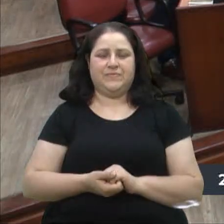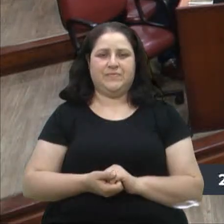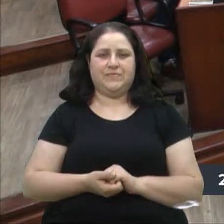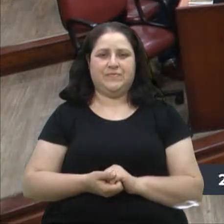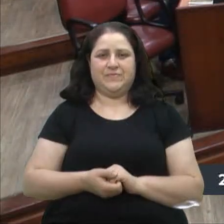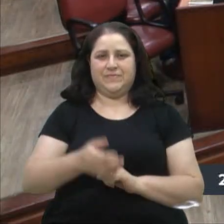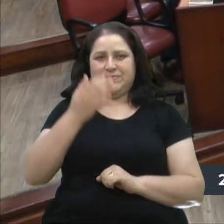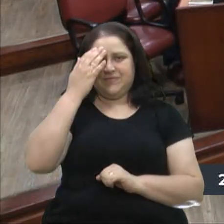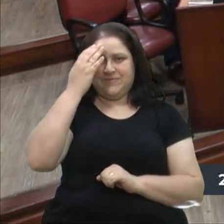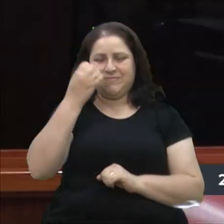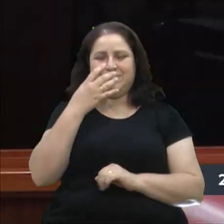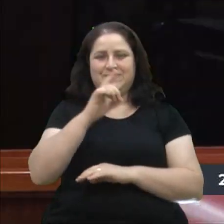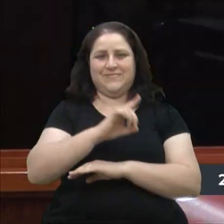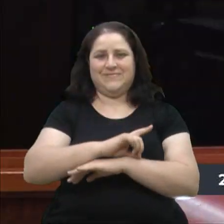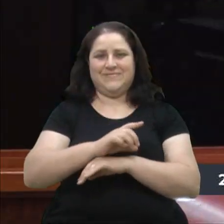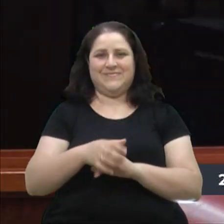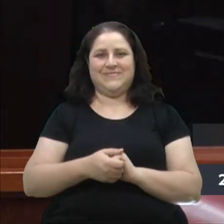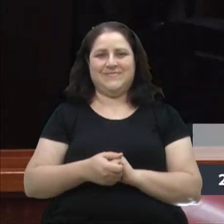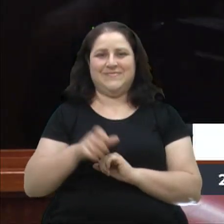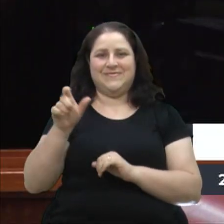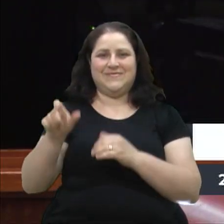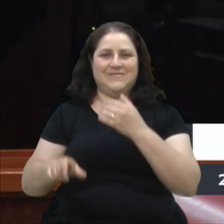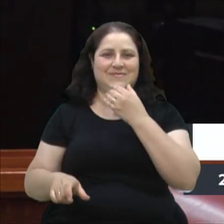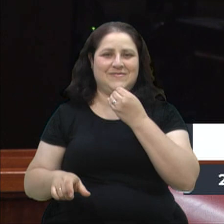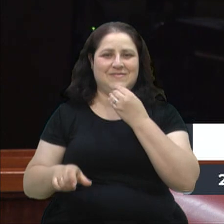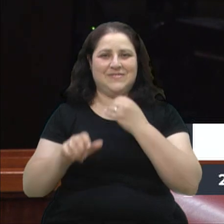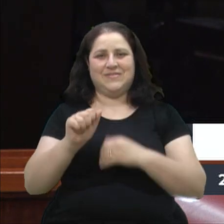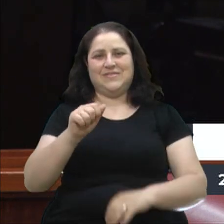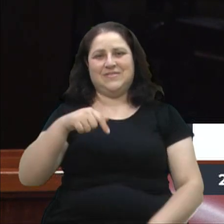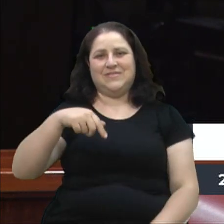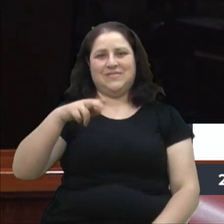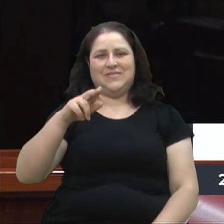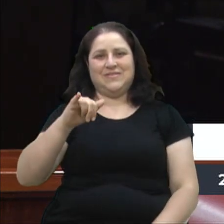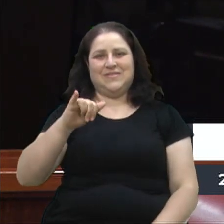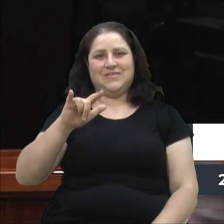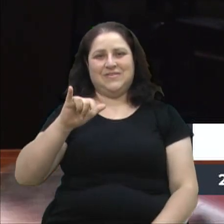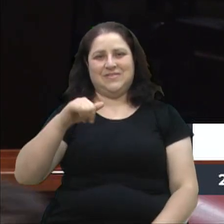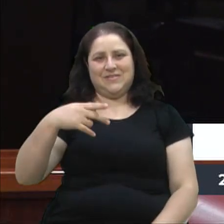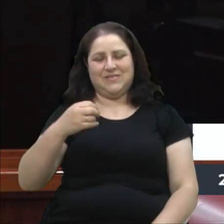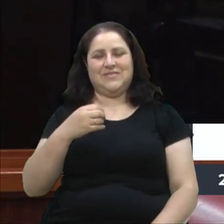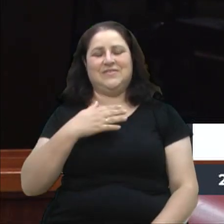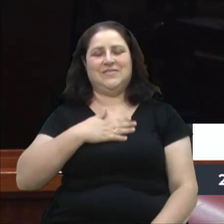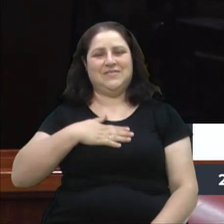Obrigado. Bom dia, Aquilino. PTB. Prazer te reencontrar.